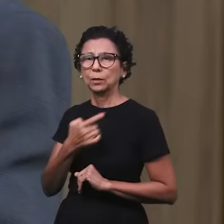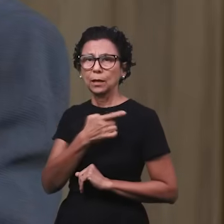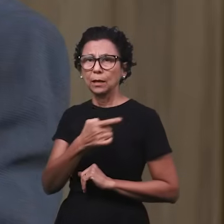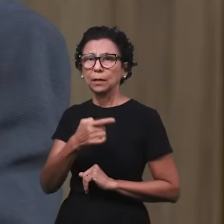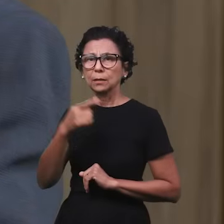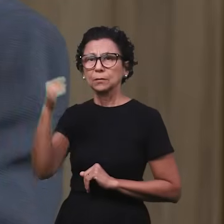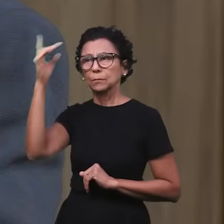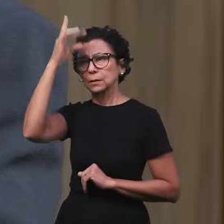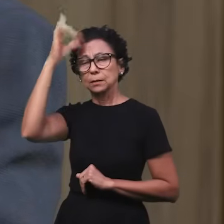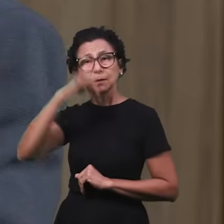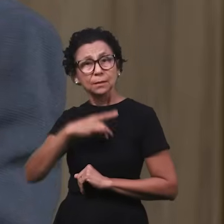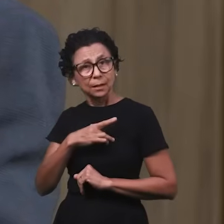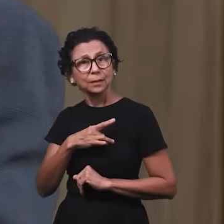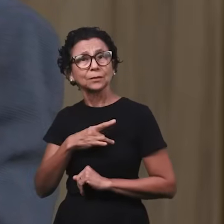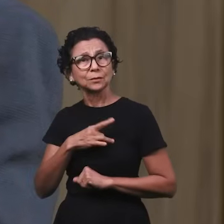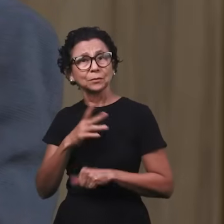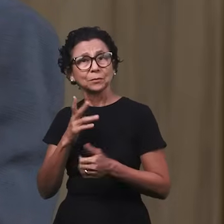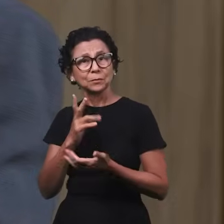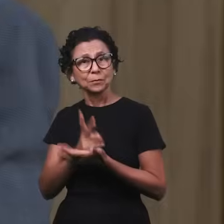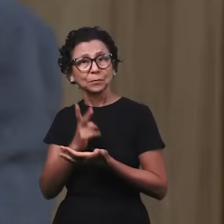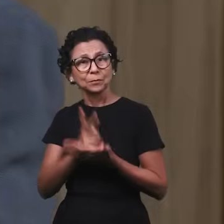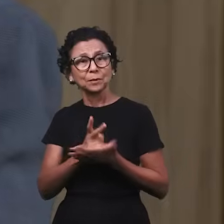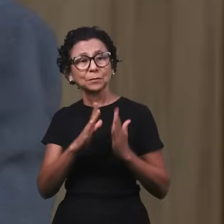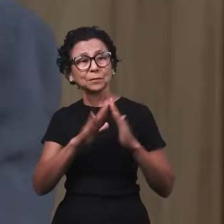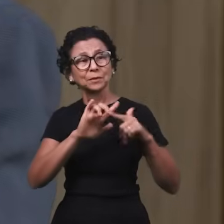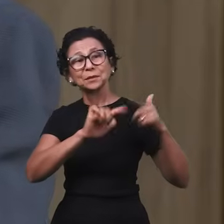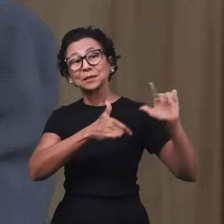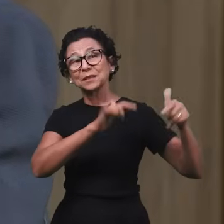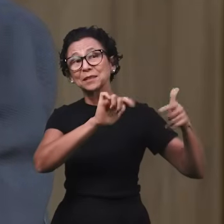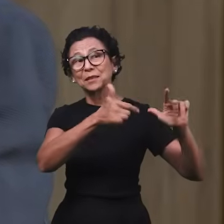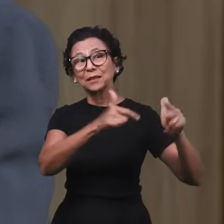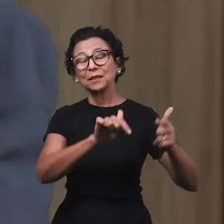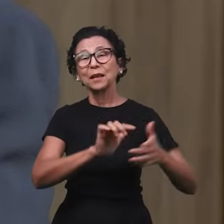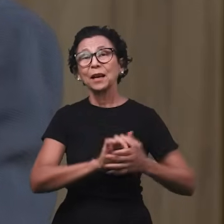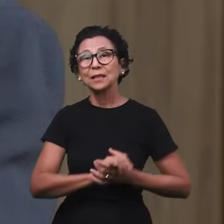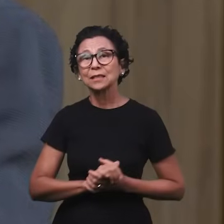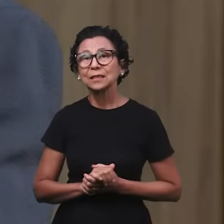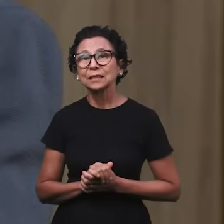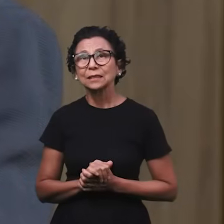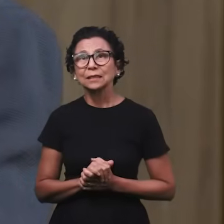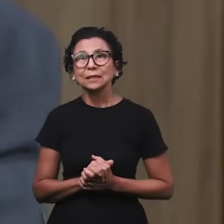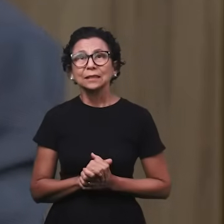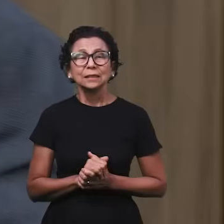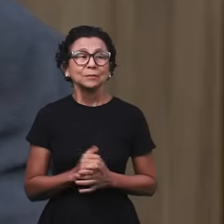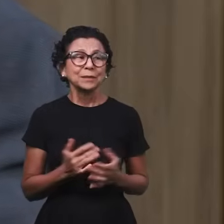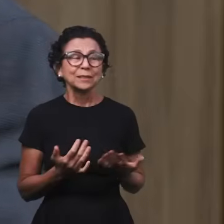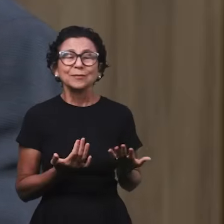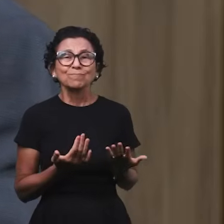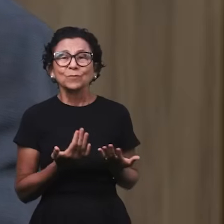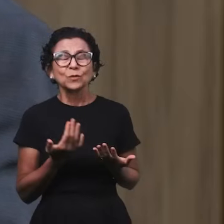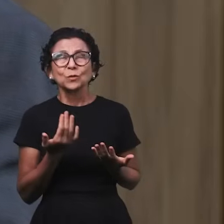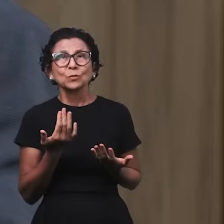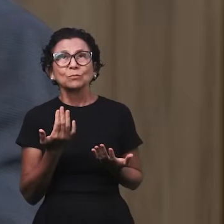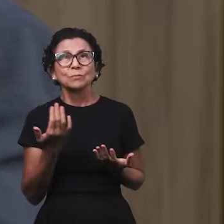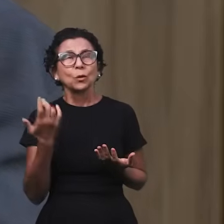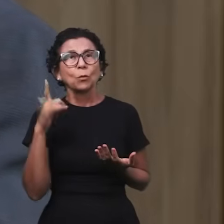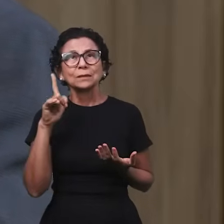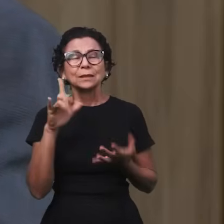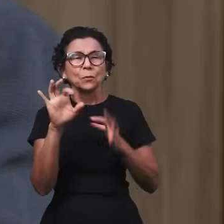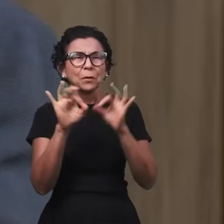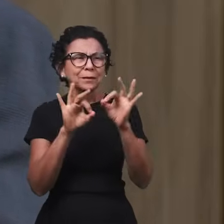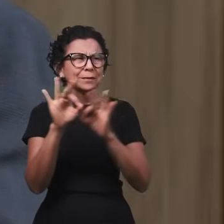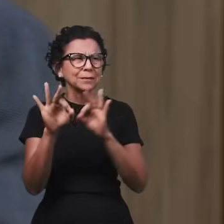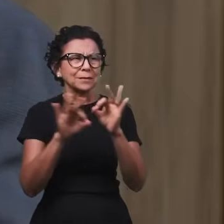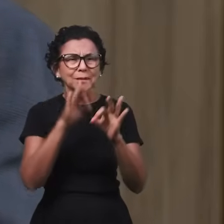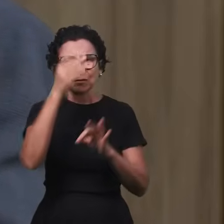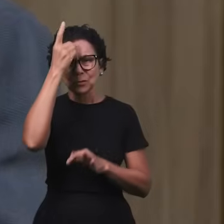igreja tradicional. E eles então aspiraram lidar com dons espirituais, mas não estavam conseguindo. E alguém disse